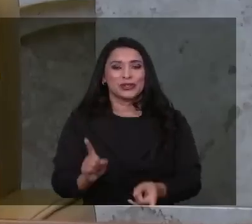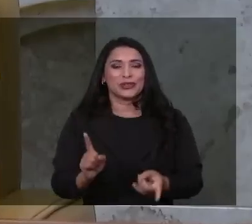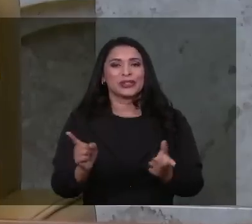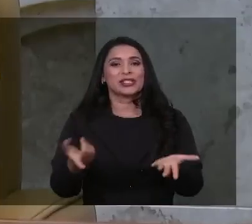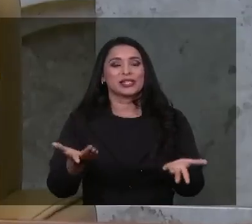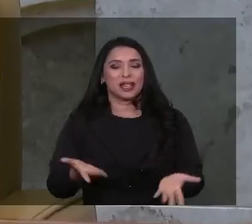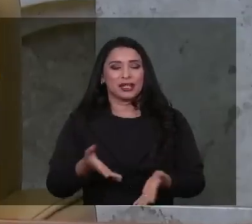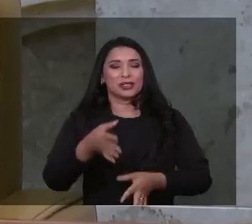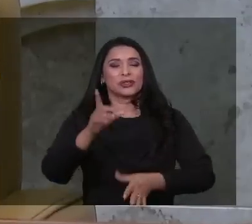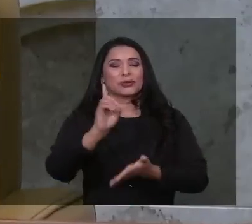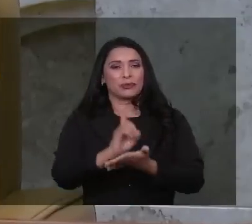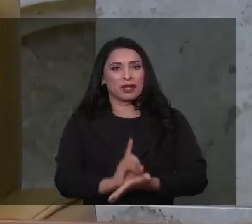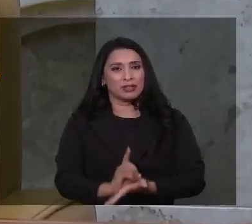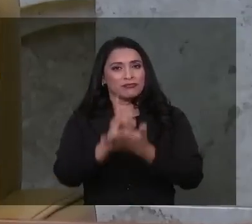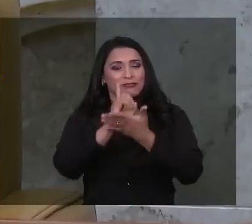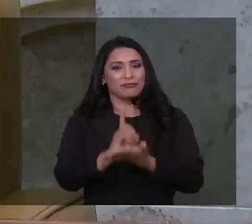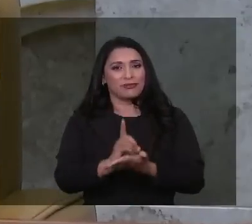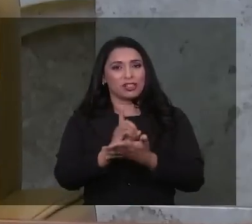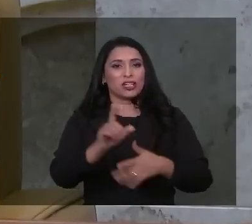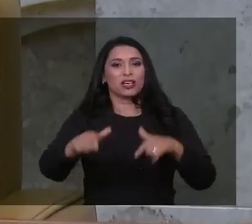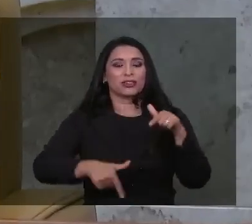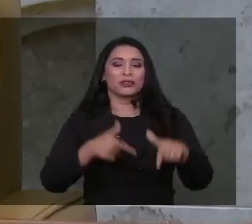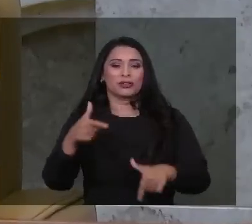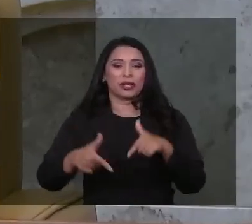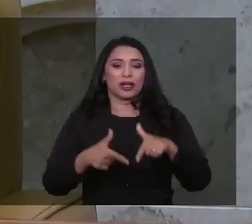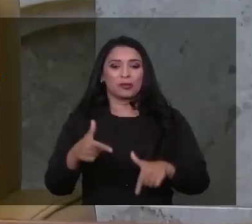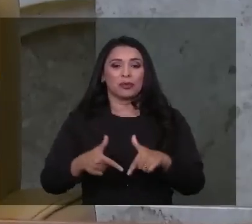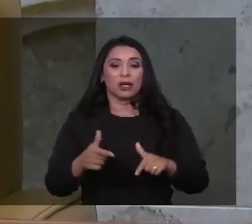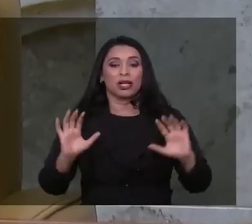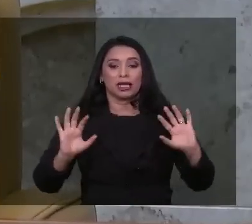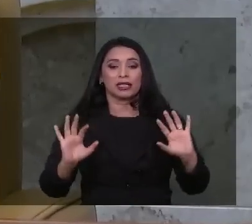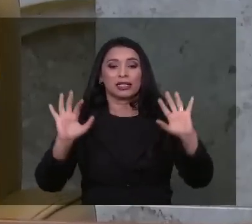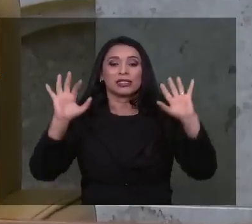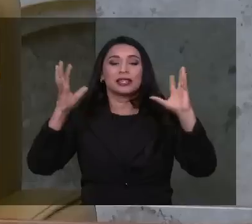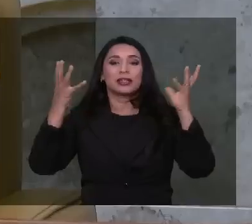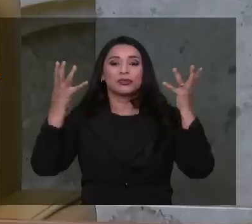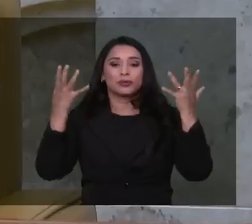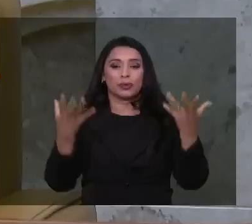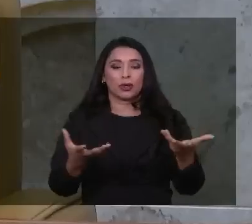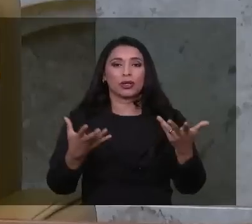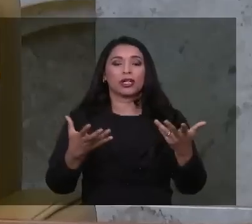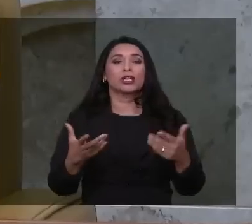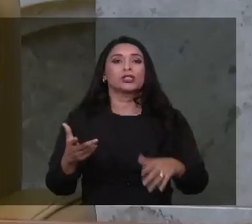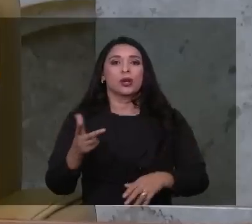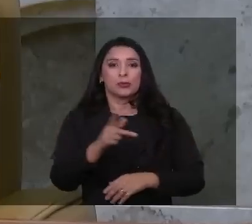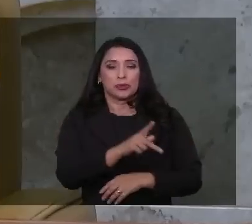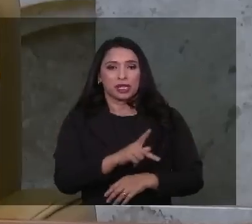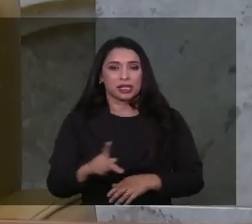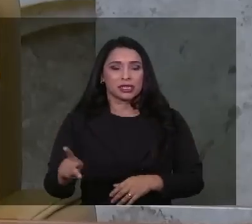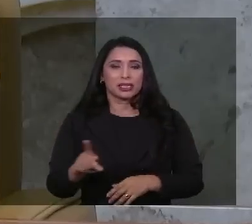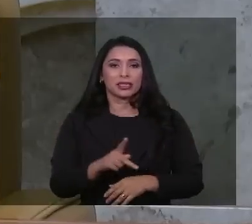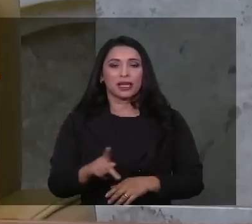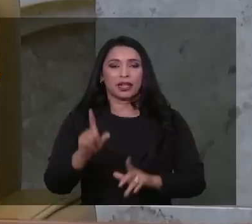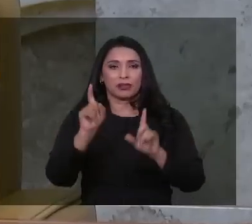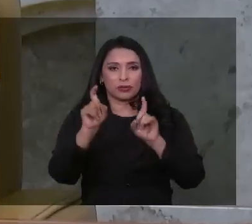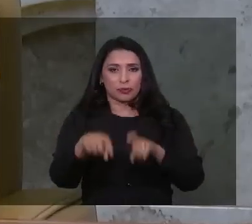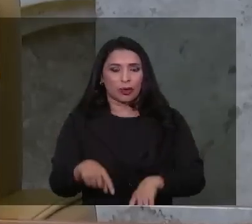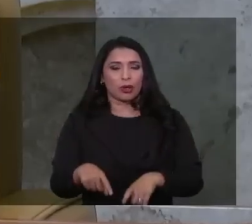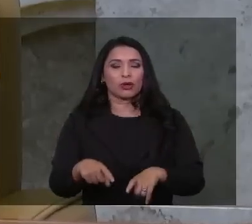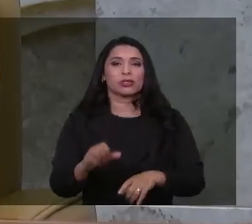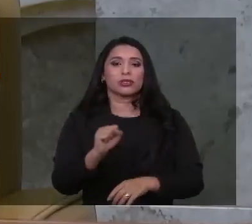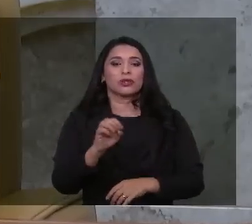digna missão. Nesta salutar cerimônia de renovação da presidência do Supremo Tribunal Federal, quero